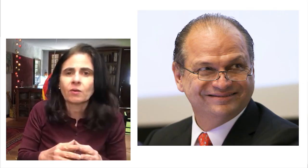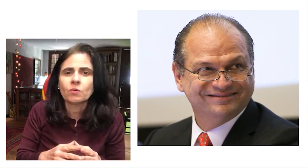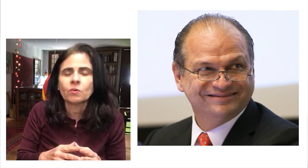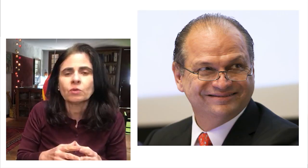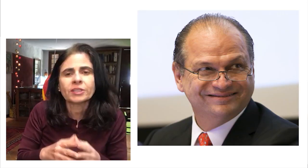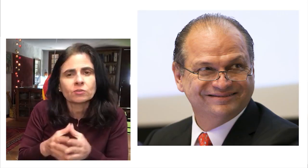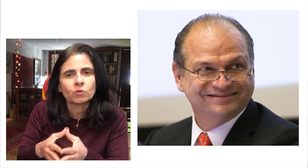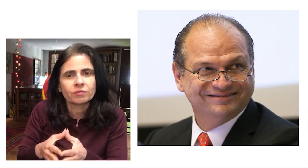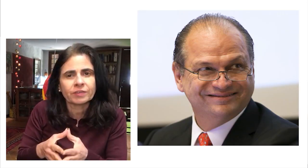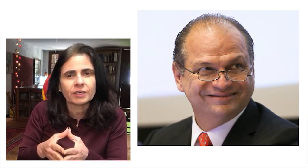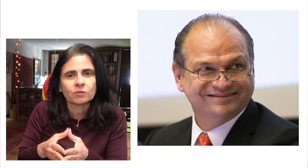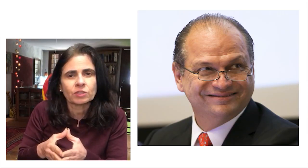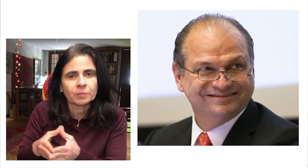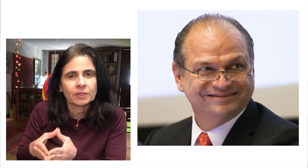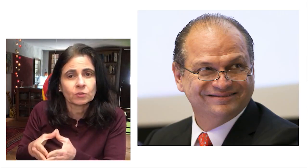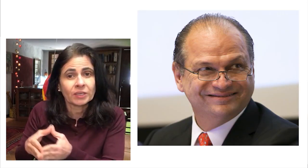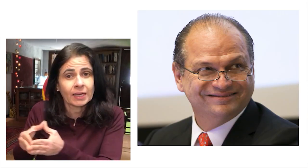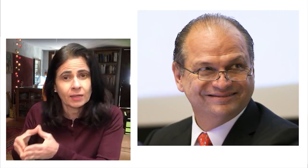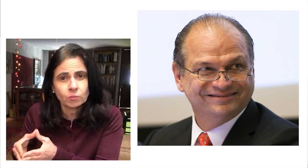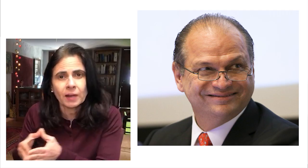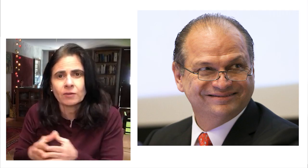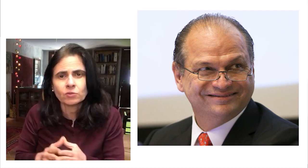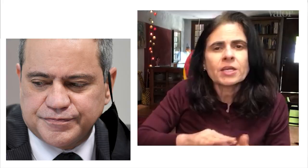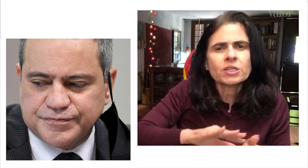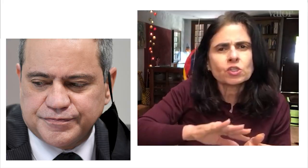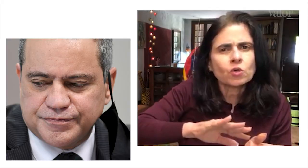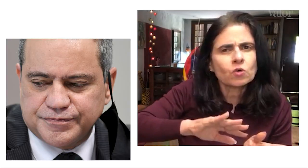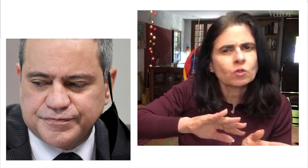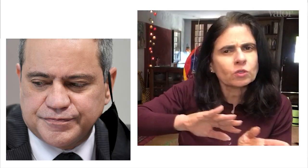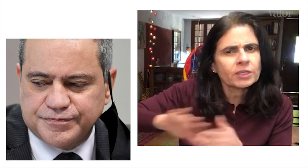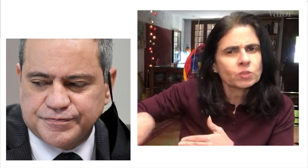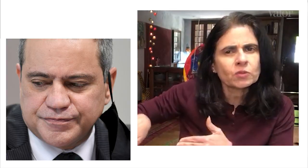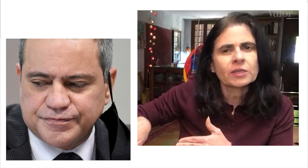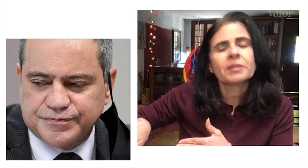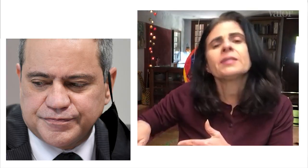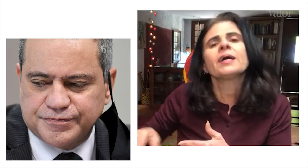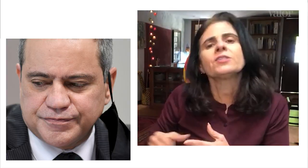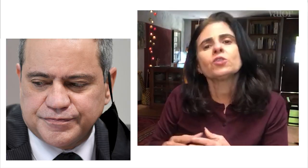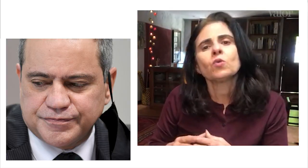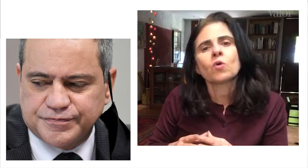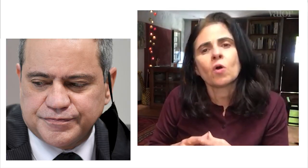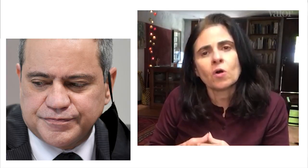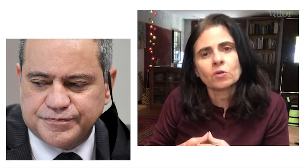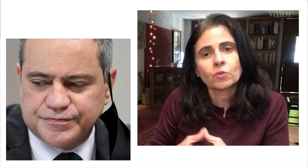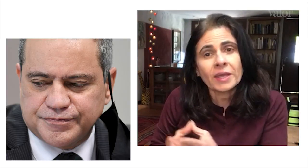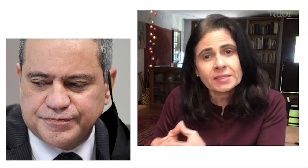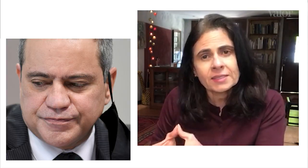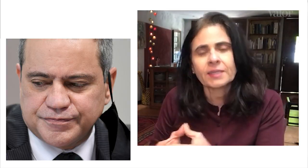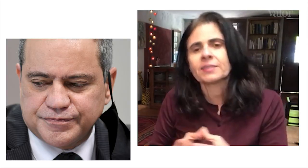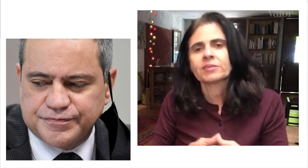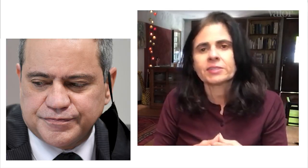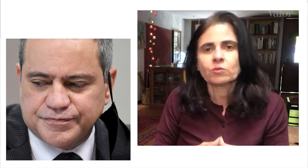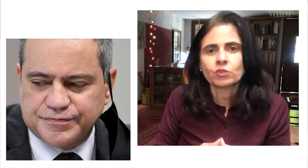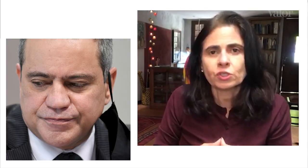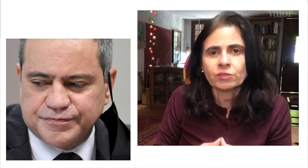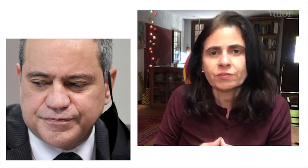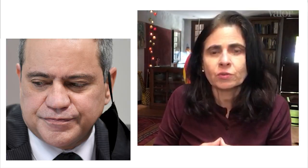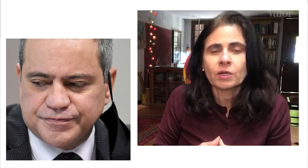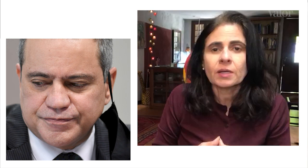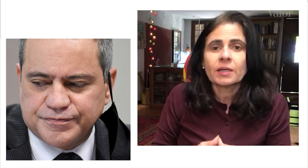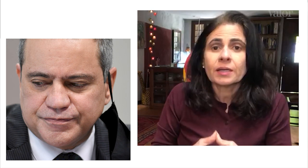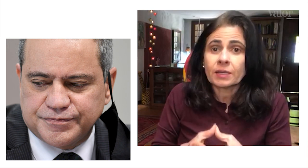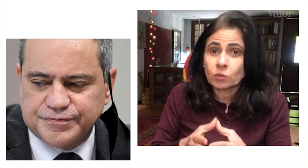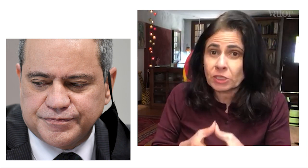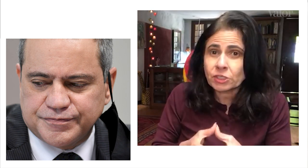no cargo, o líder do governo, o deputado Ricardo Barros, e jogou toda a responsabilidade no colo do ex-secretário